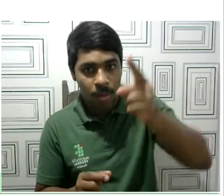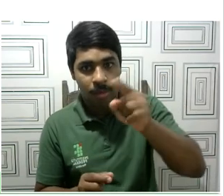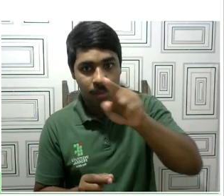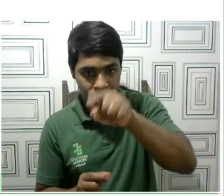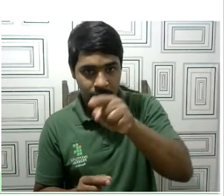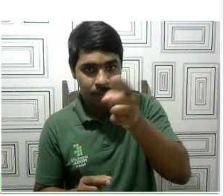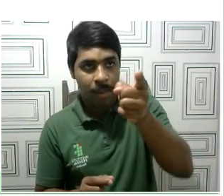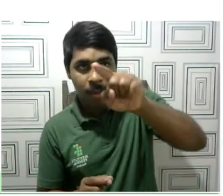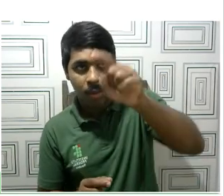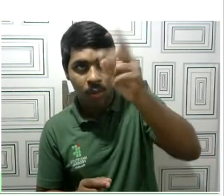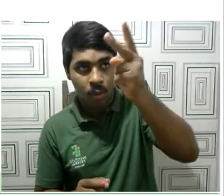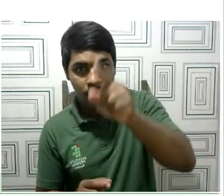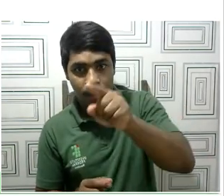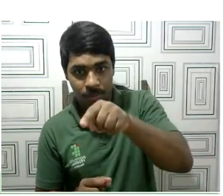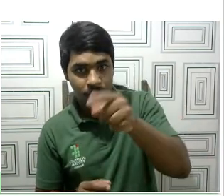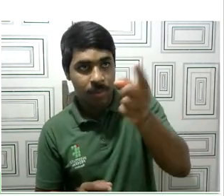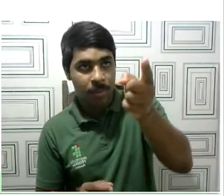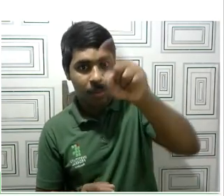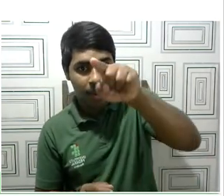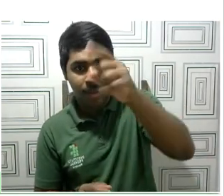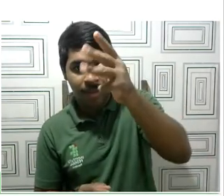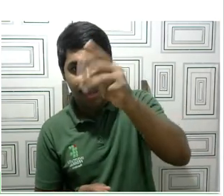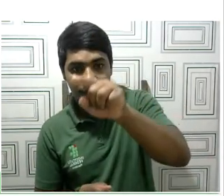outra, outra